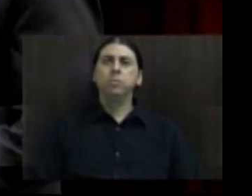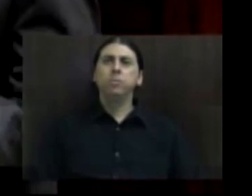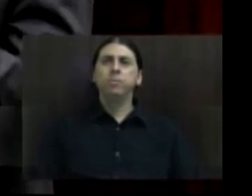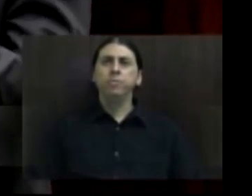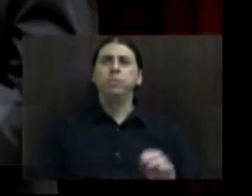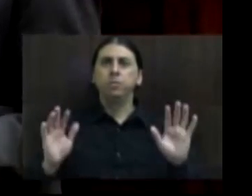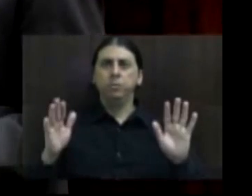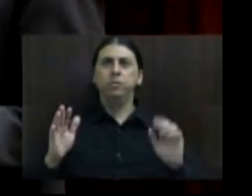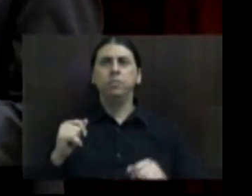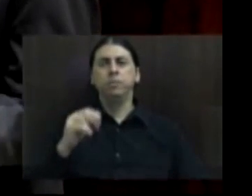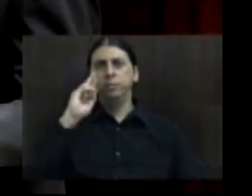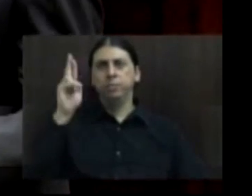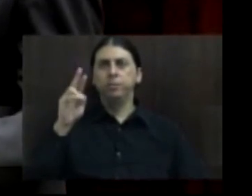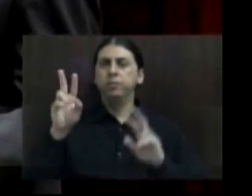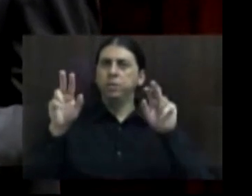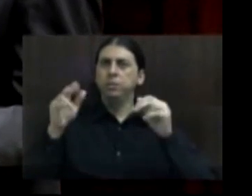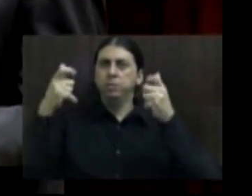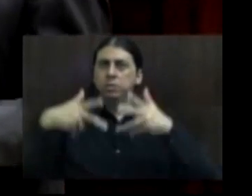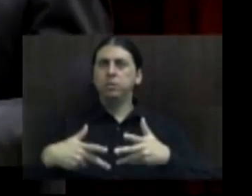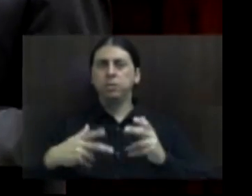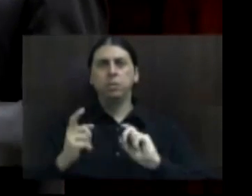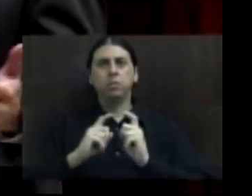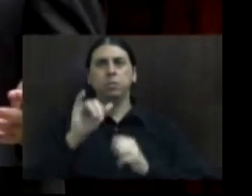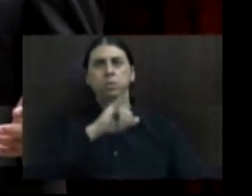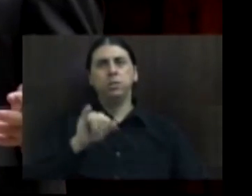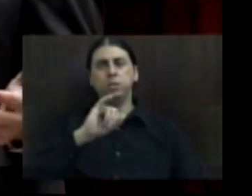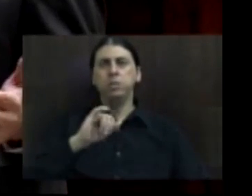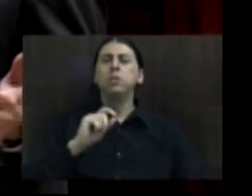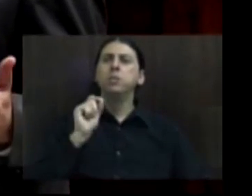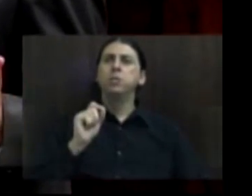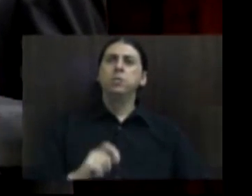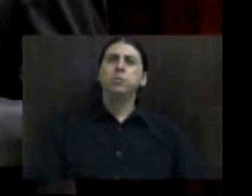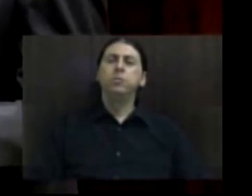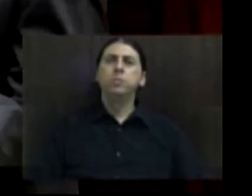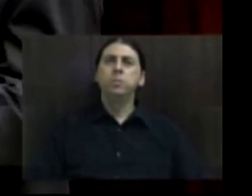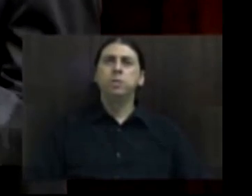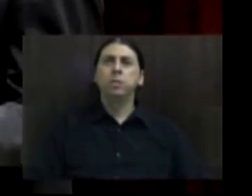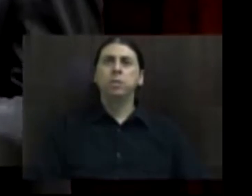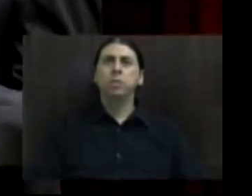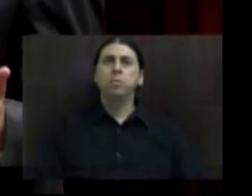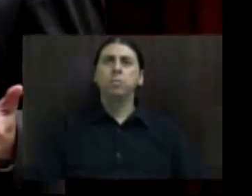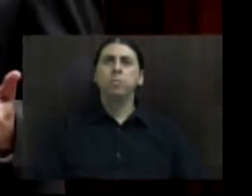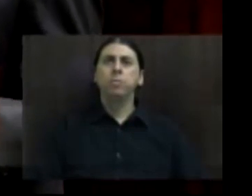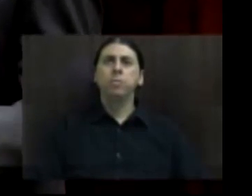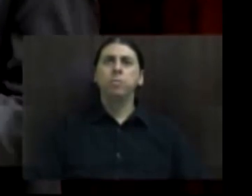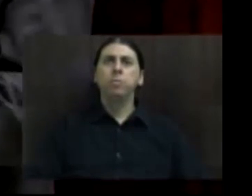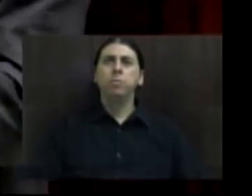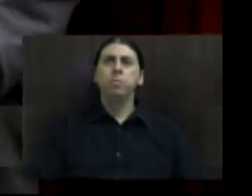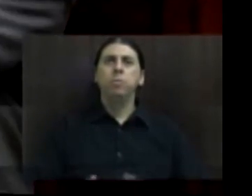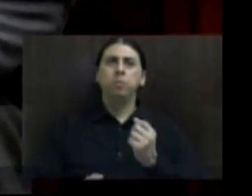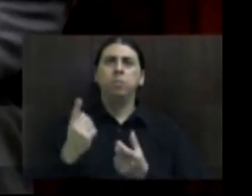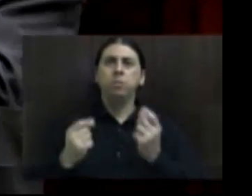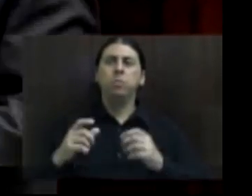excelência Por trazer esse tema que é um tema importante para debate mesmo que eh alguns desses dos membros desse legislativo